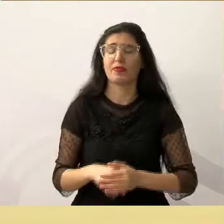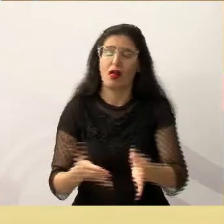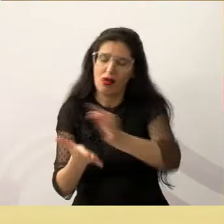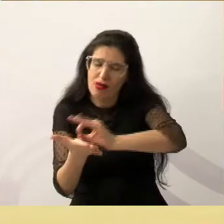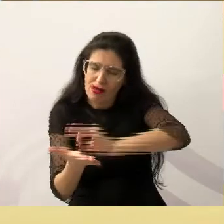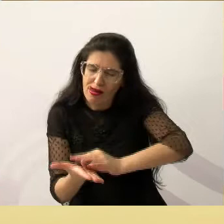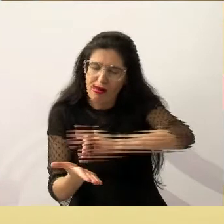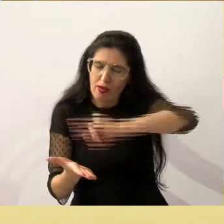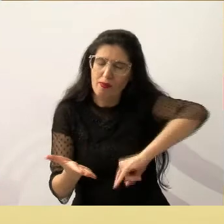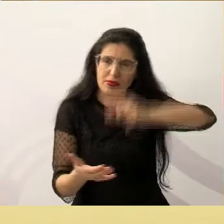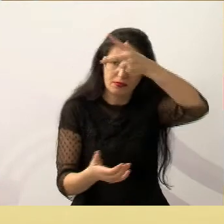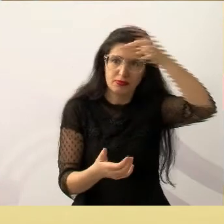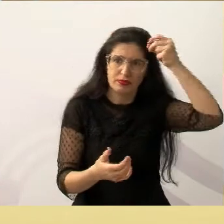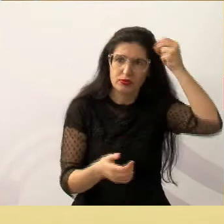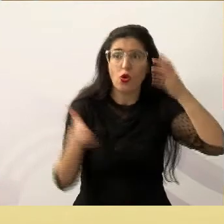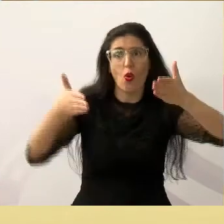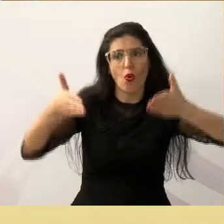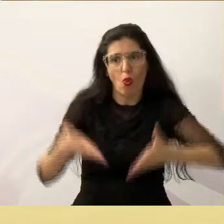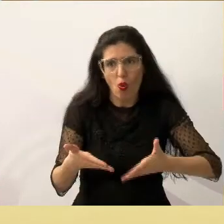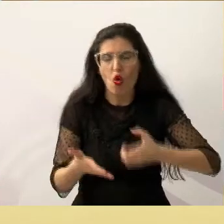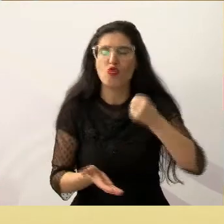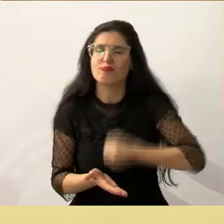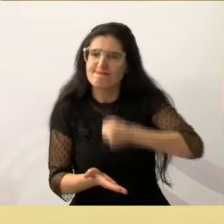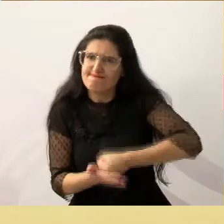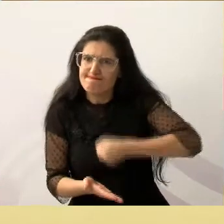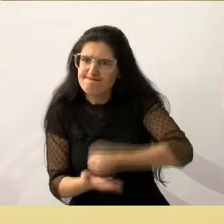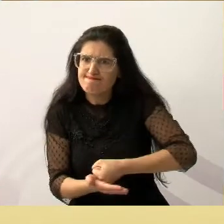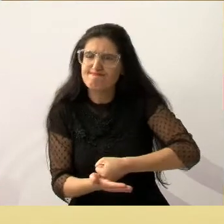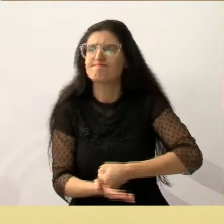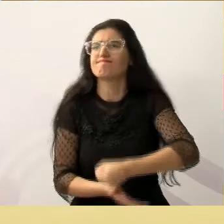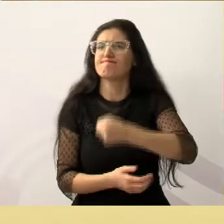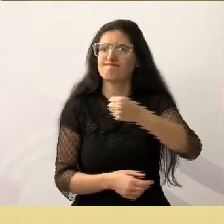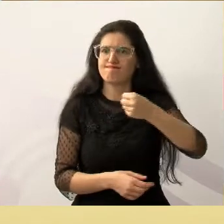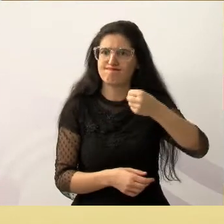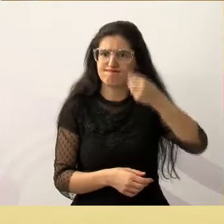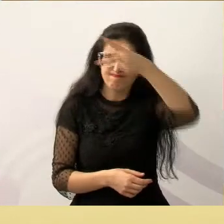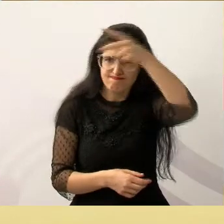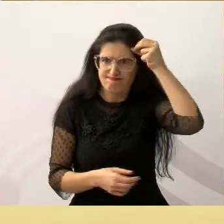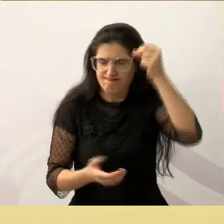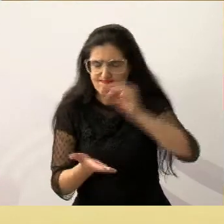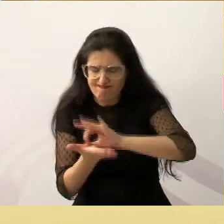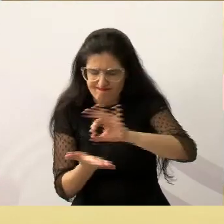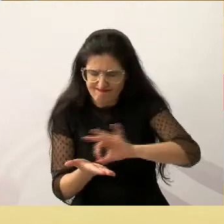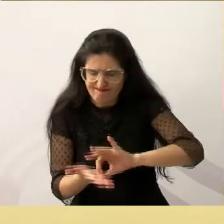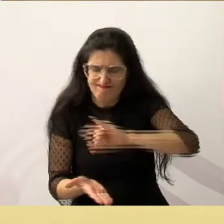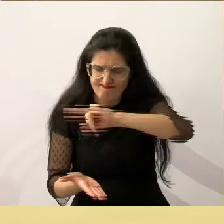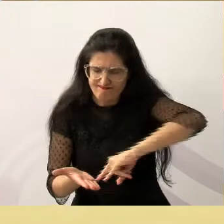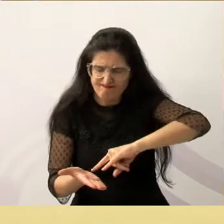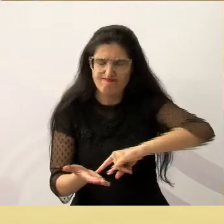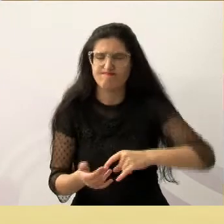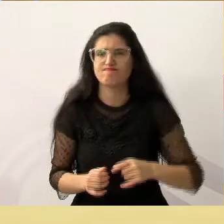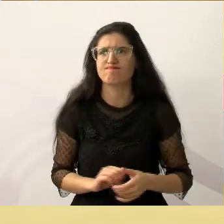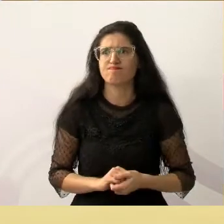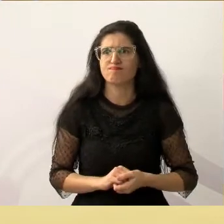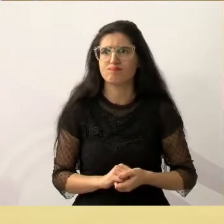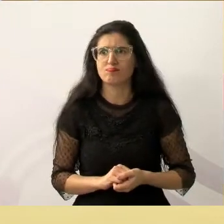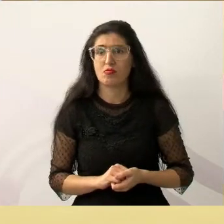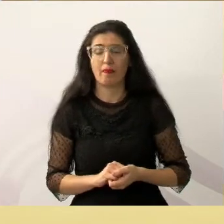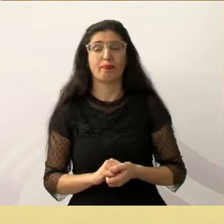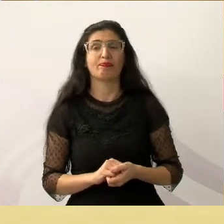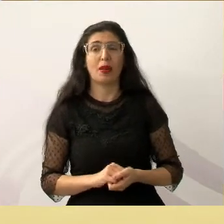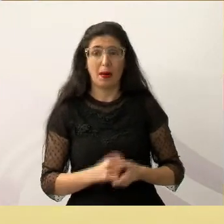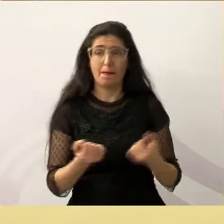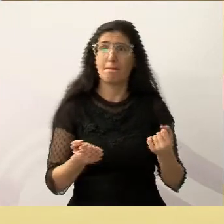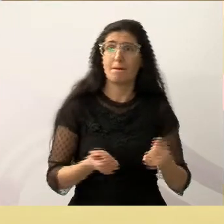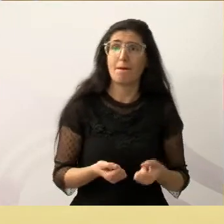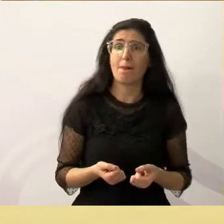prefeitura, hoje, quem tem que obrigatoriamente ter um cadastro da prefeitura? Aqueles que são fiscalizados pela postura,